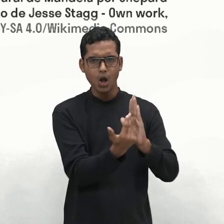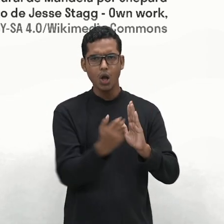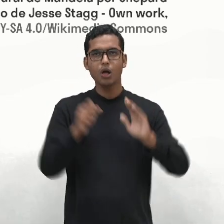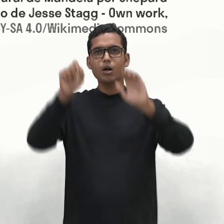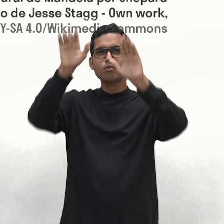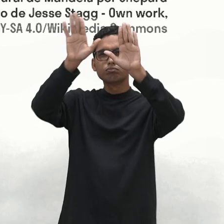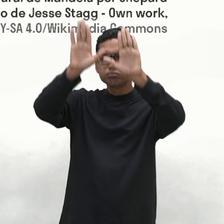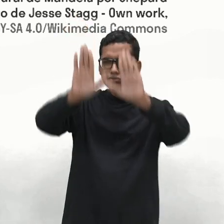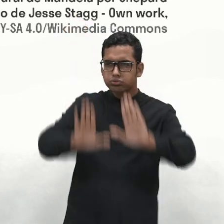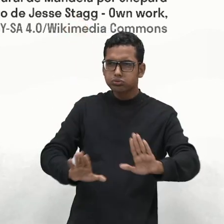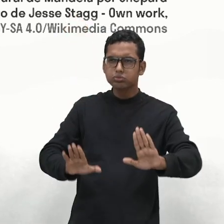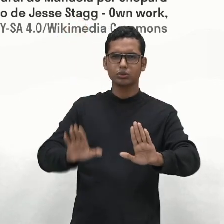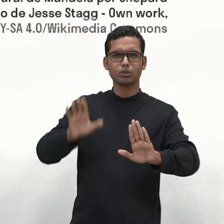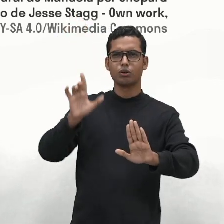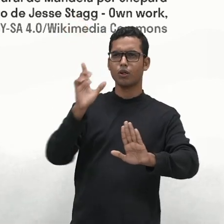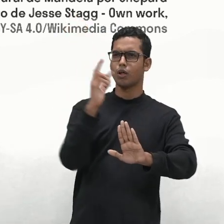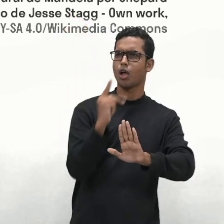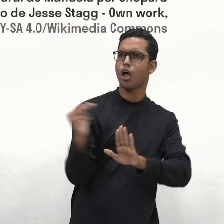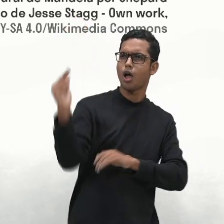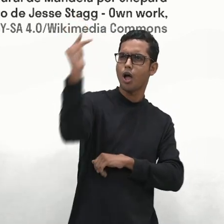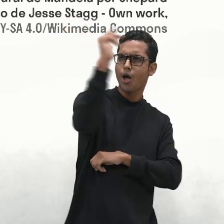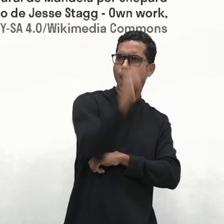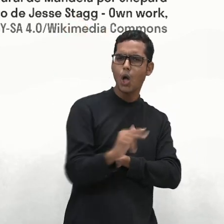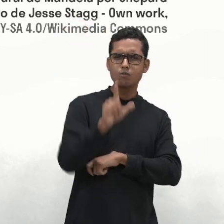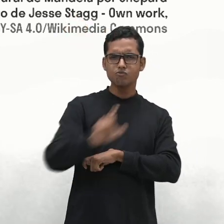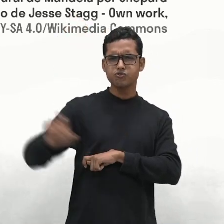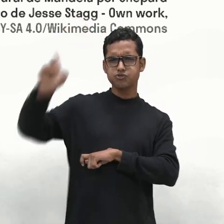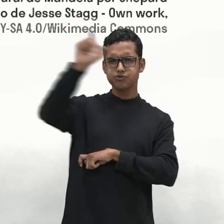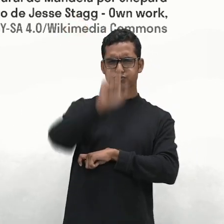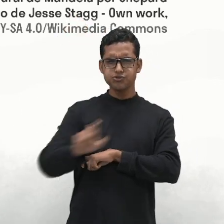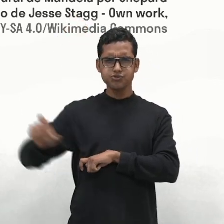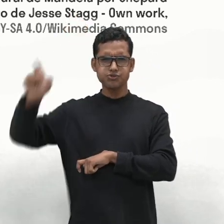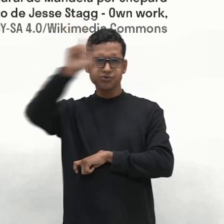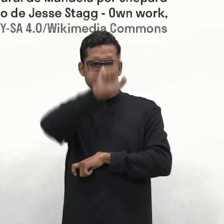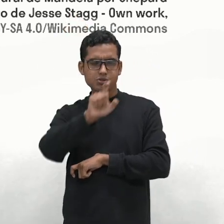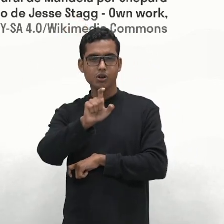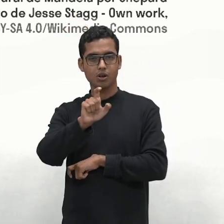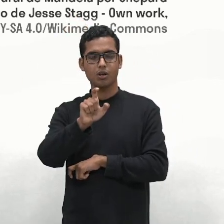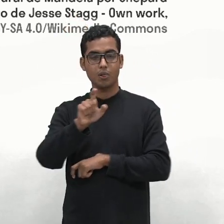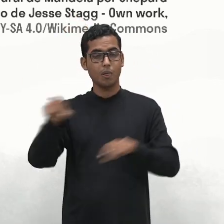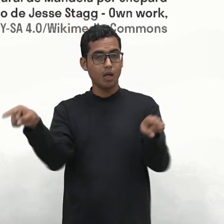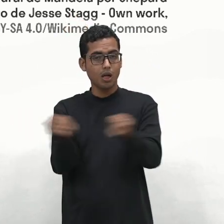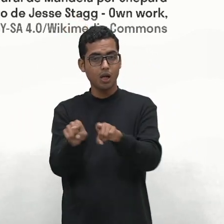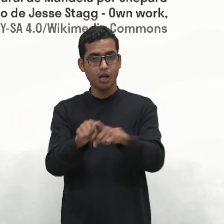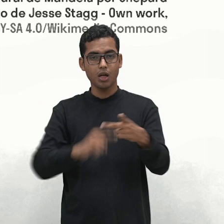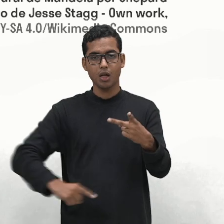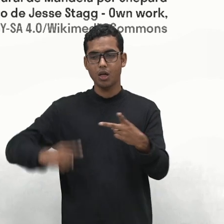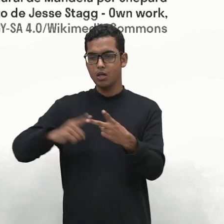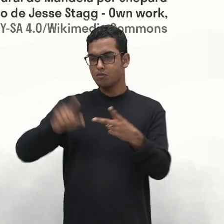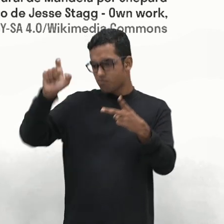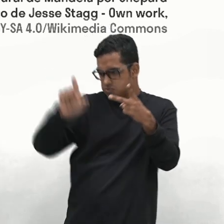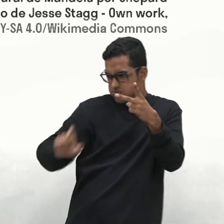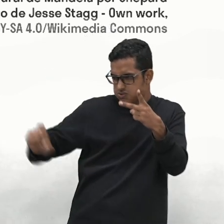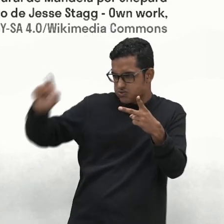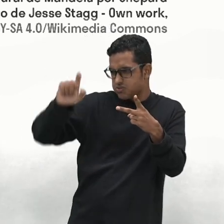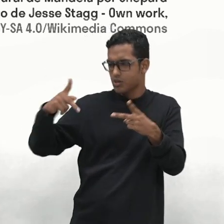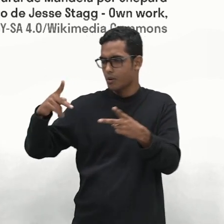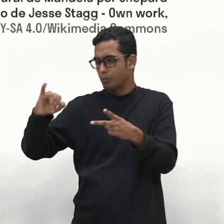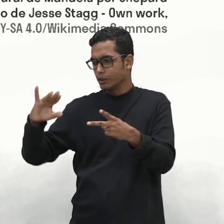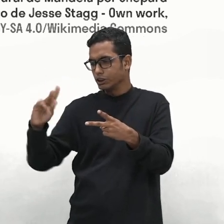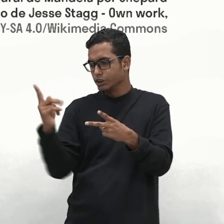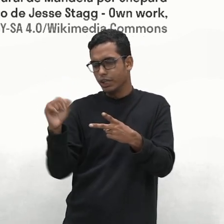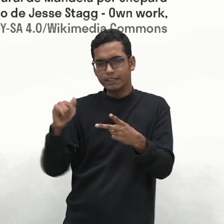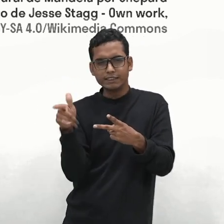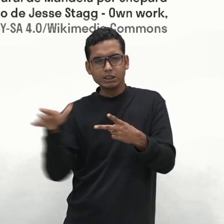grafite quanto a pichação, ela vai fazer parte desse movimento artístico, de como o